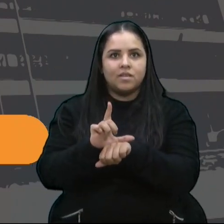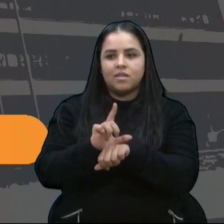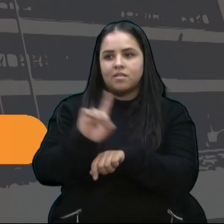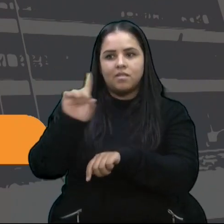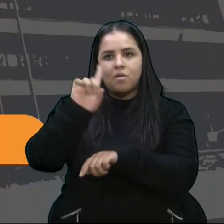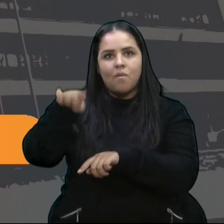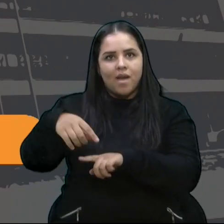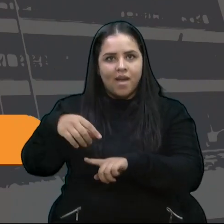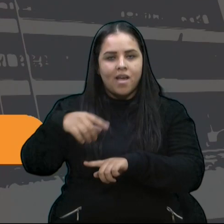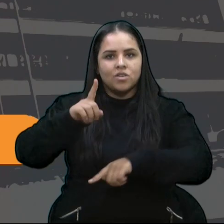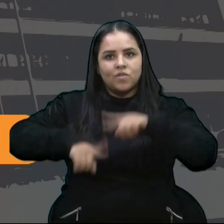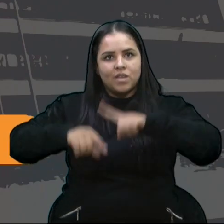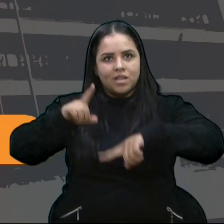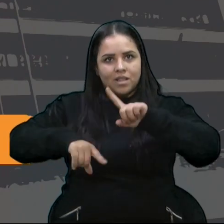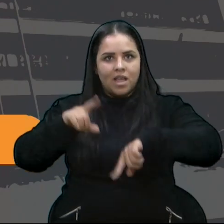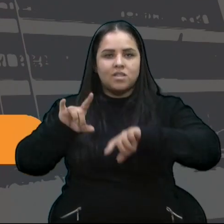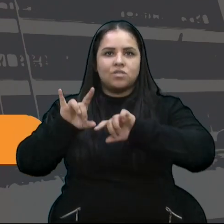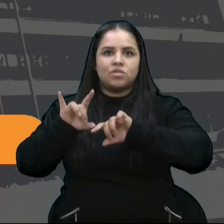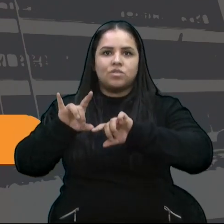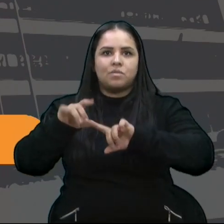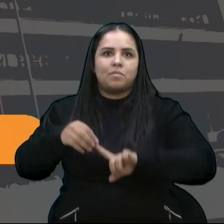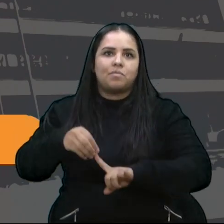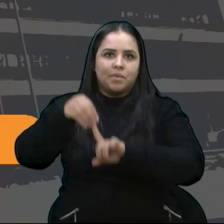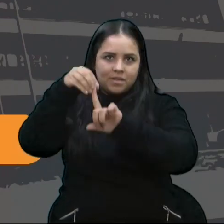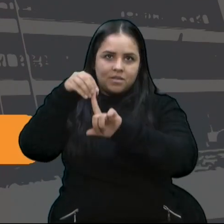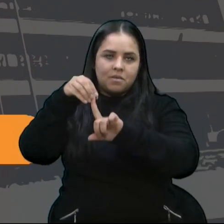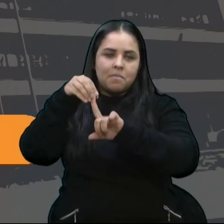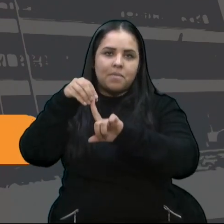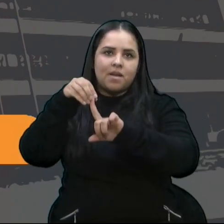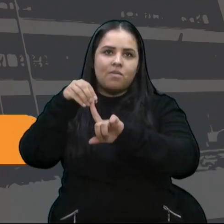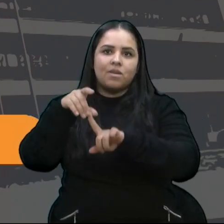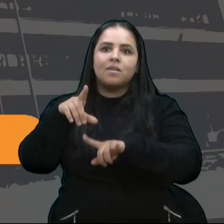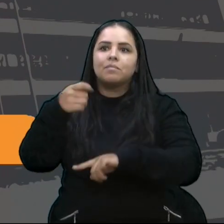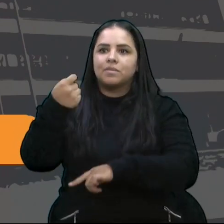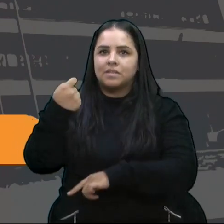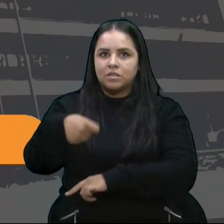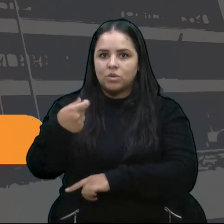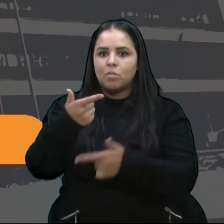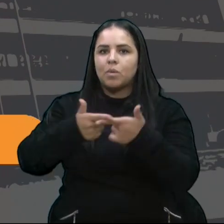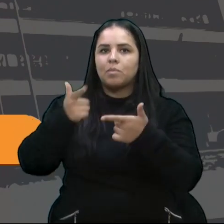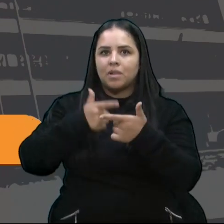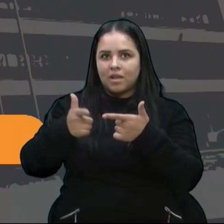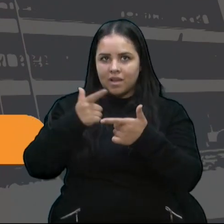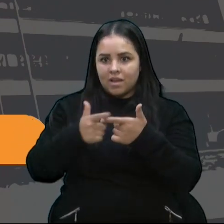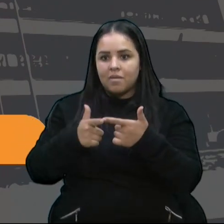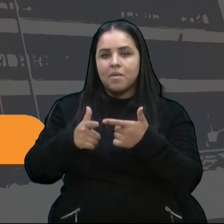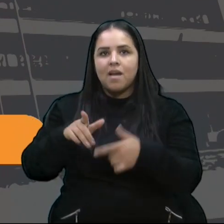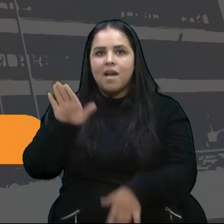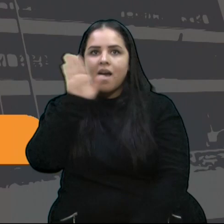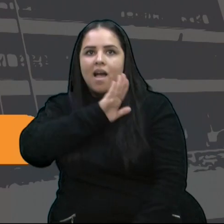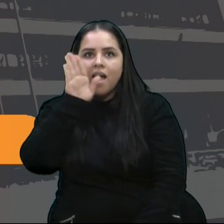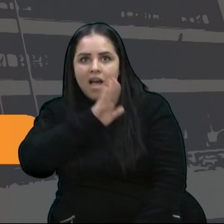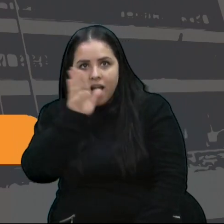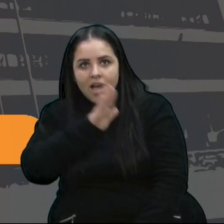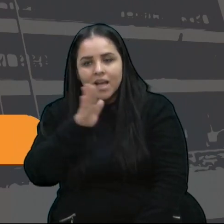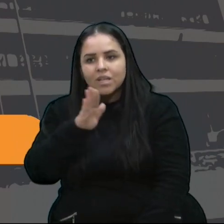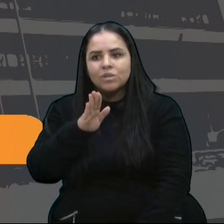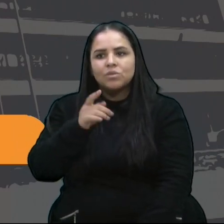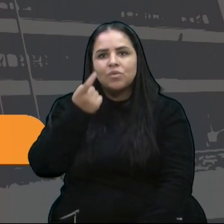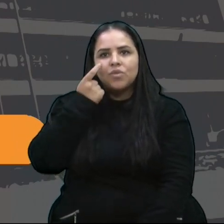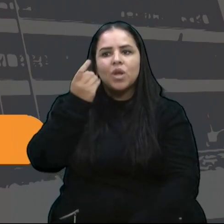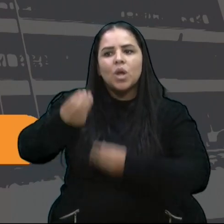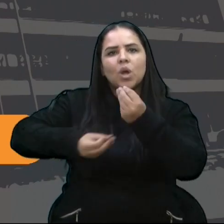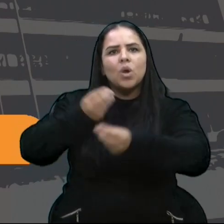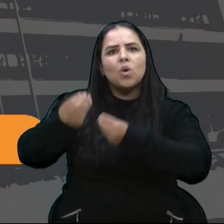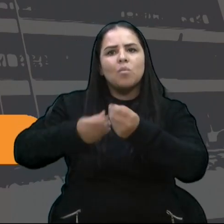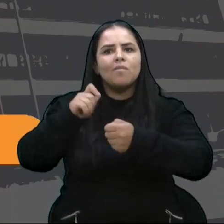também tiveram um impacto muito grande nos seus negócios, e essas precisaram rapidamente buscar ferramentas